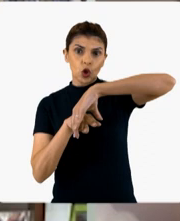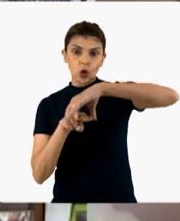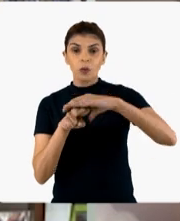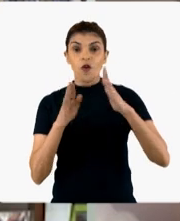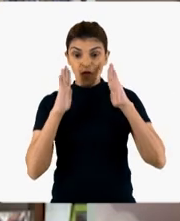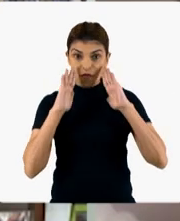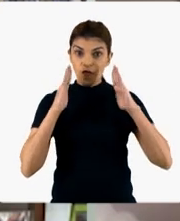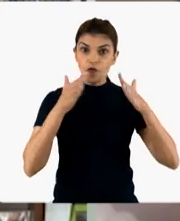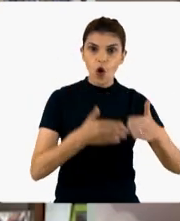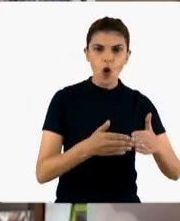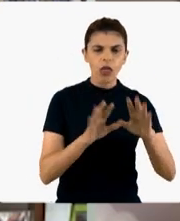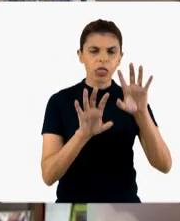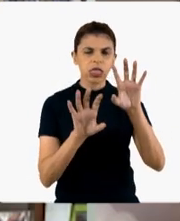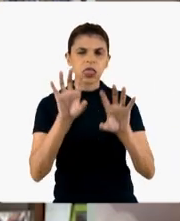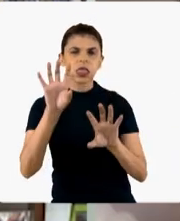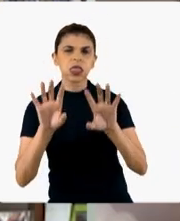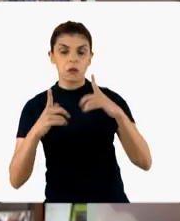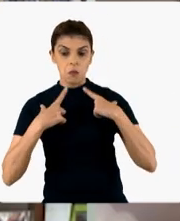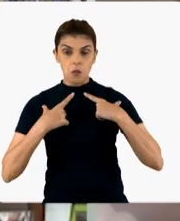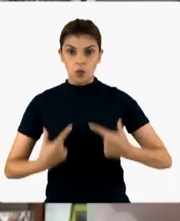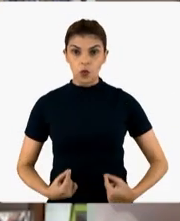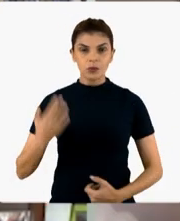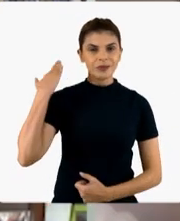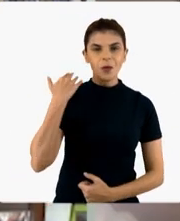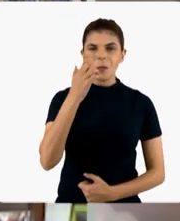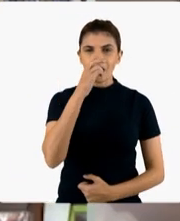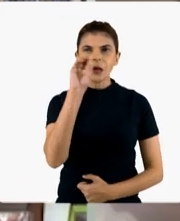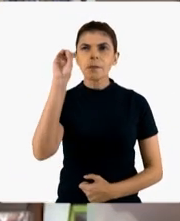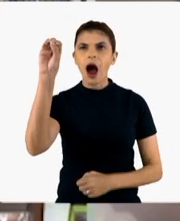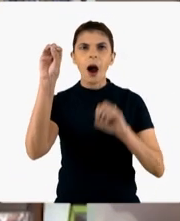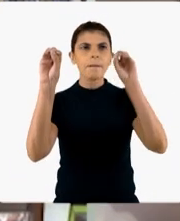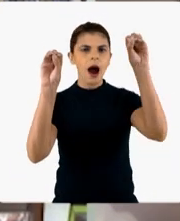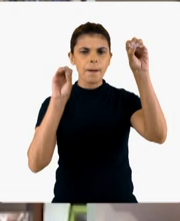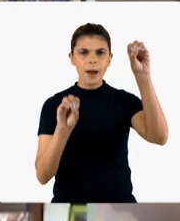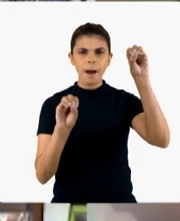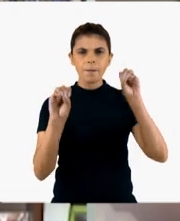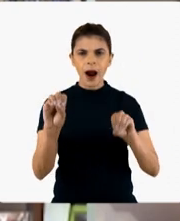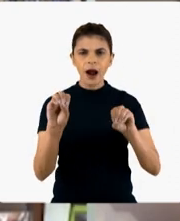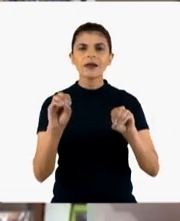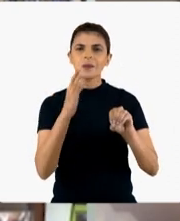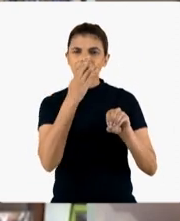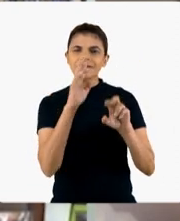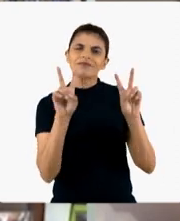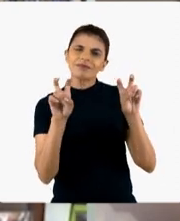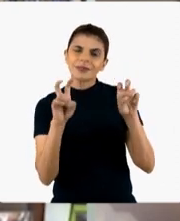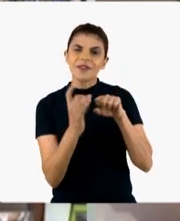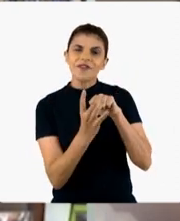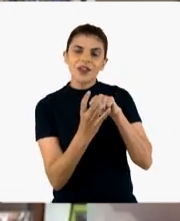na tomografia, uma doença focal com alguns focos. Ou em vidro fosco, alguns focos de